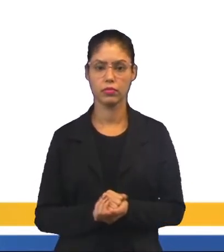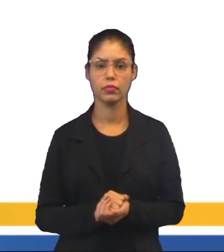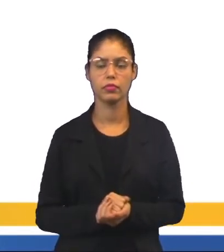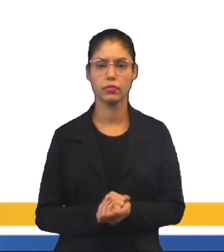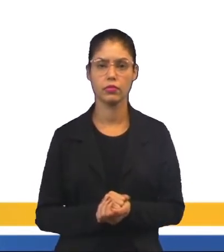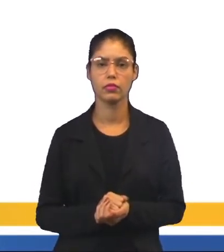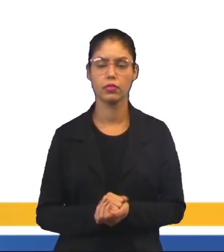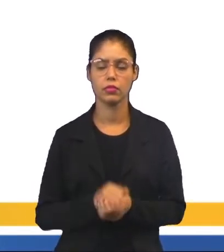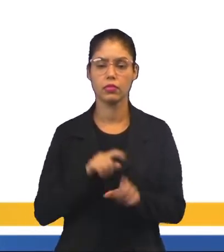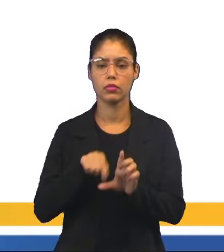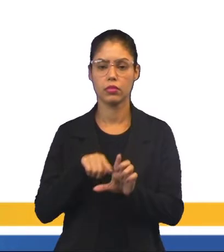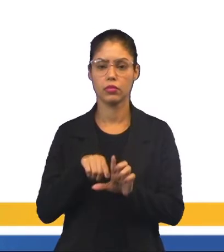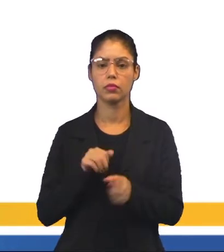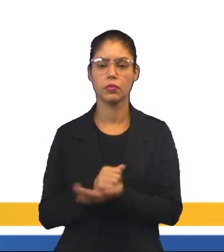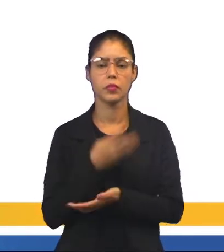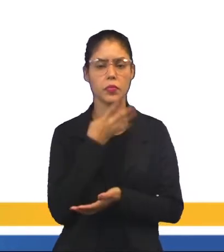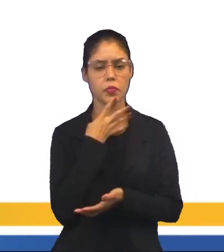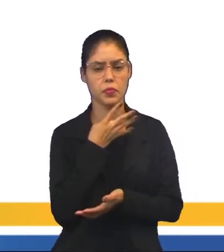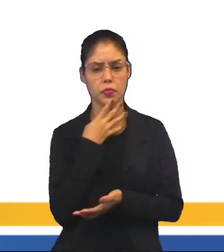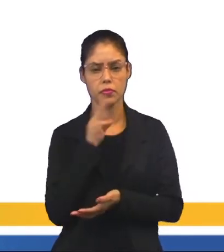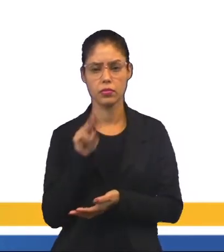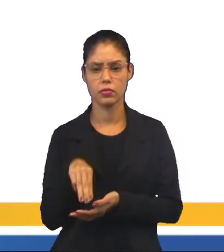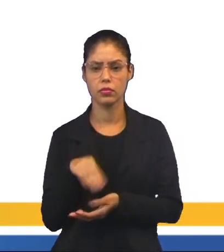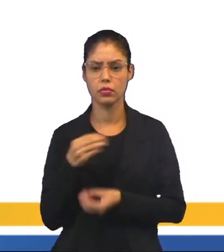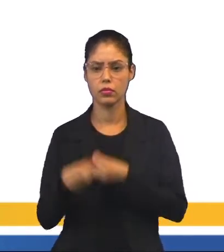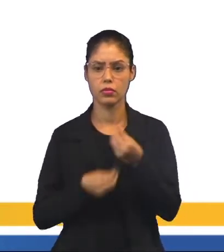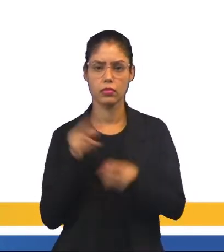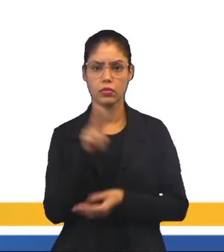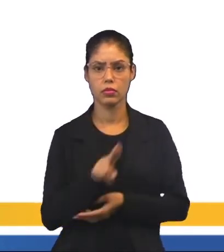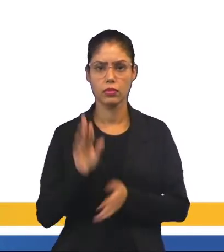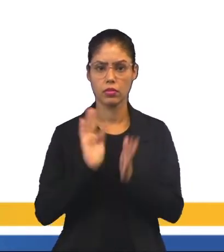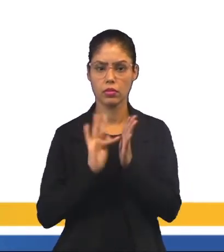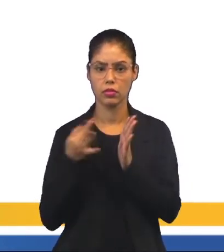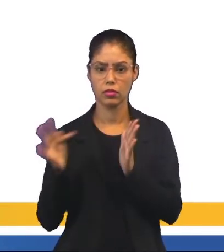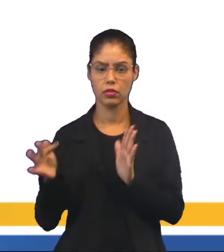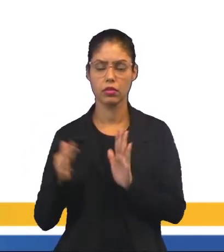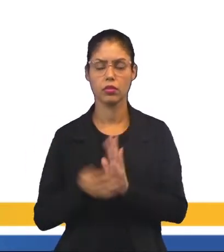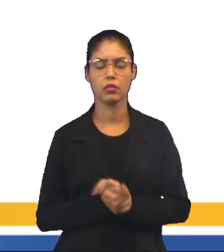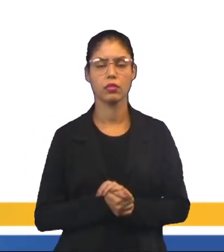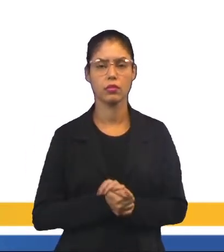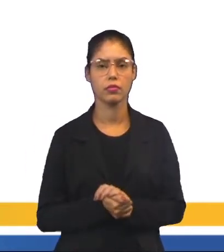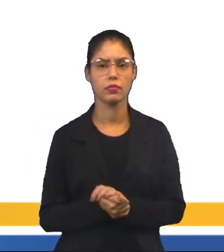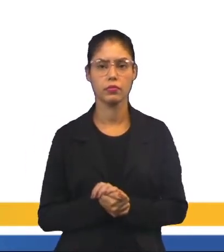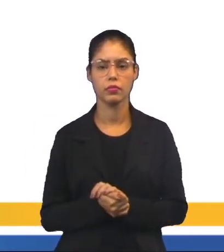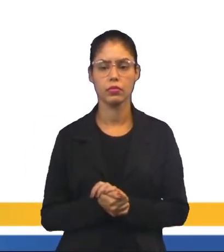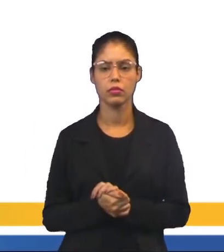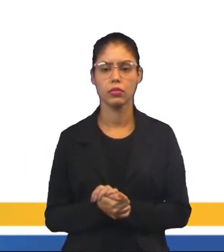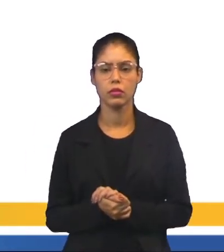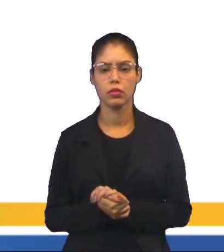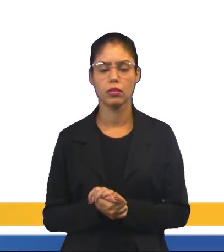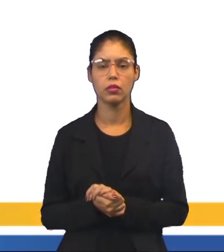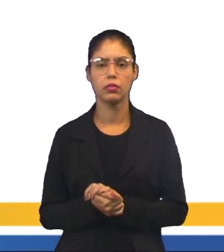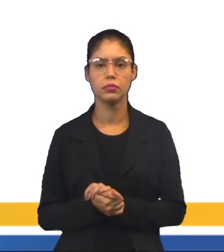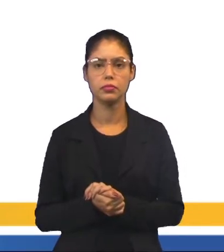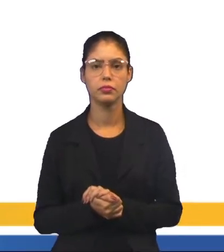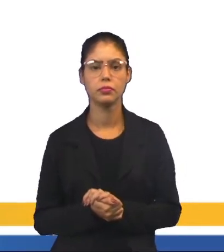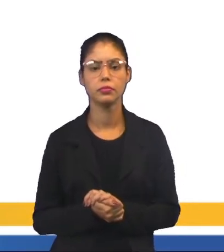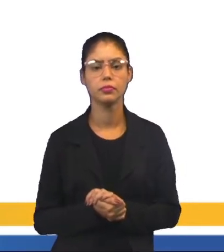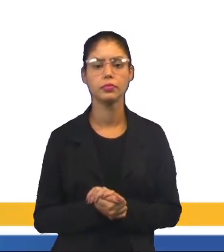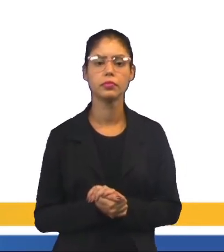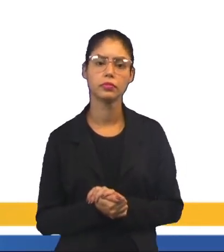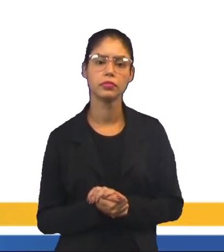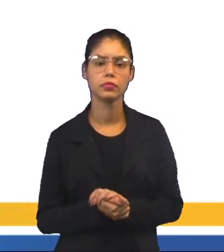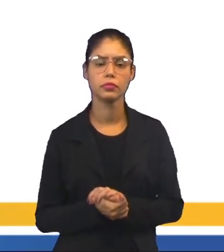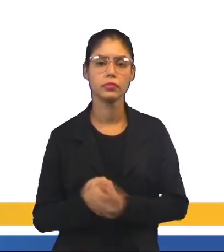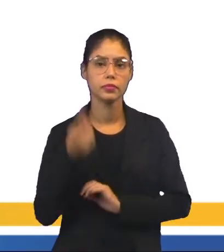o coeficiente angular M conhecido e usamos ele também na fórmula,